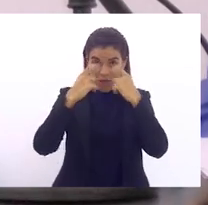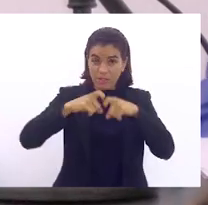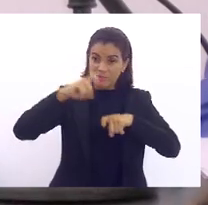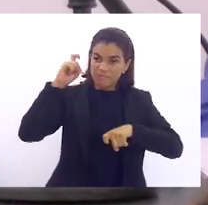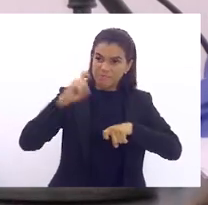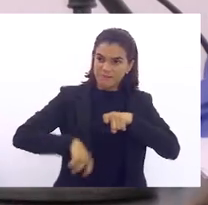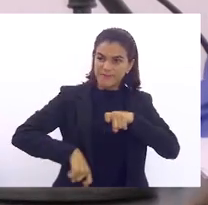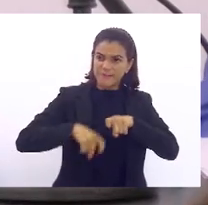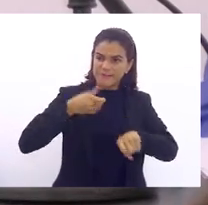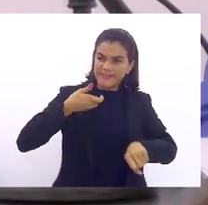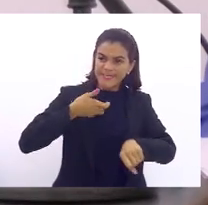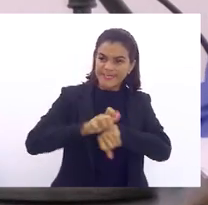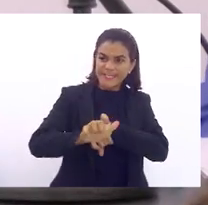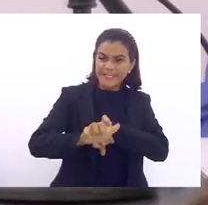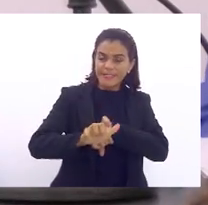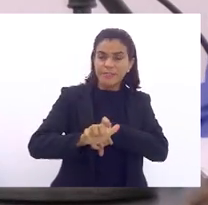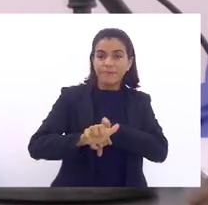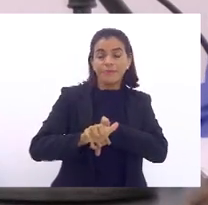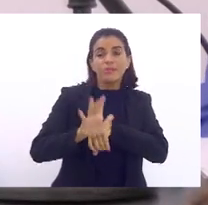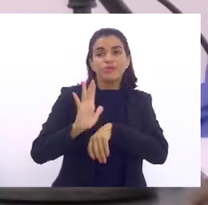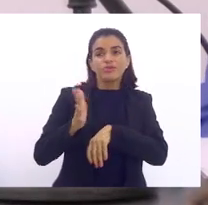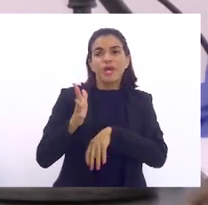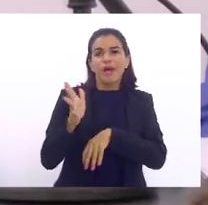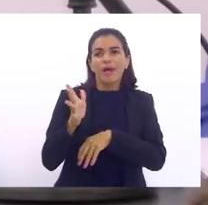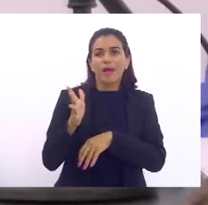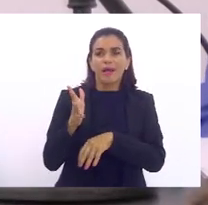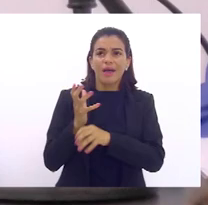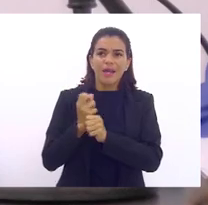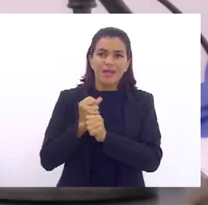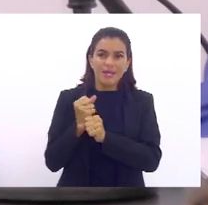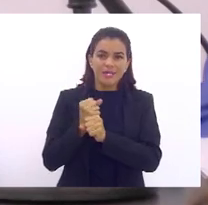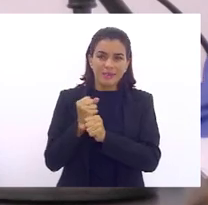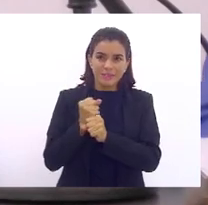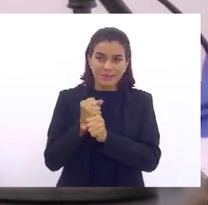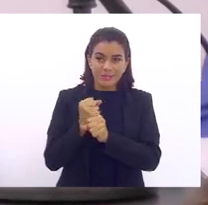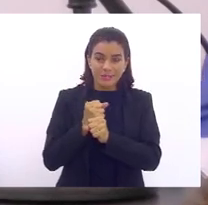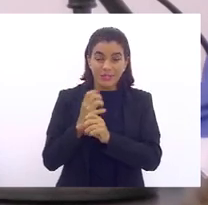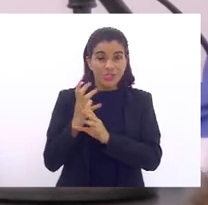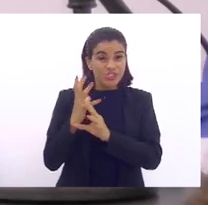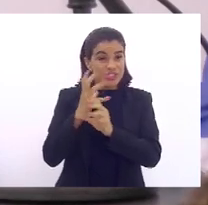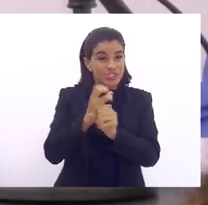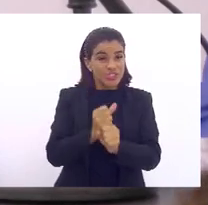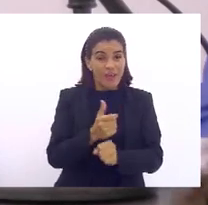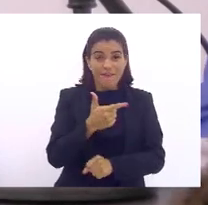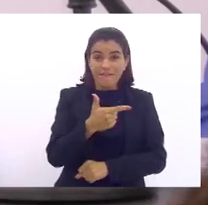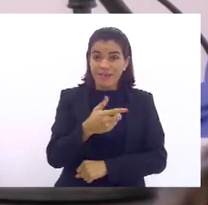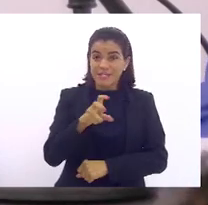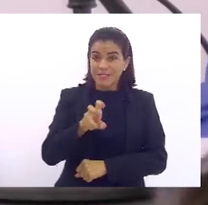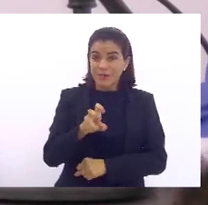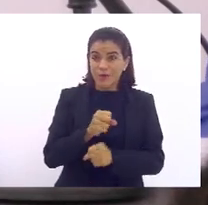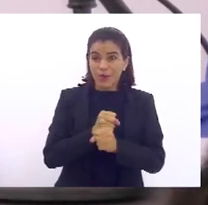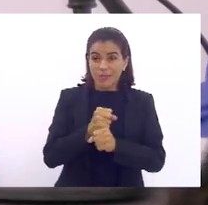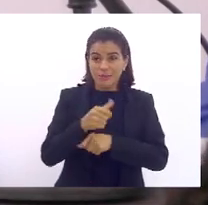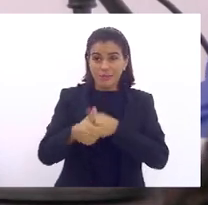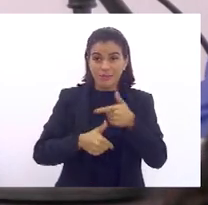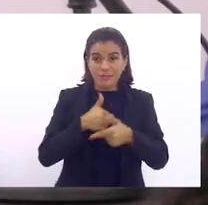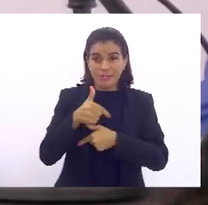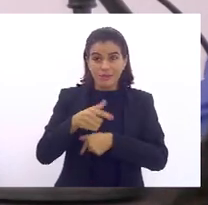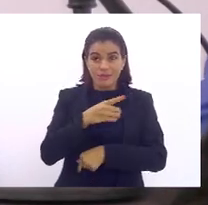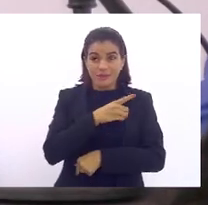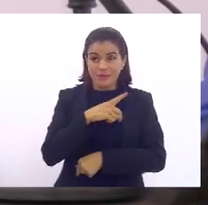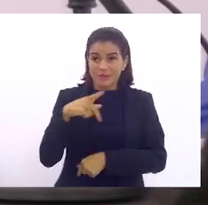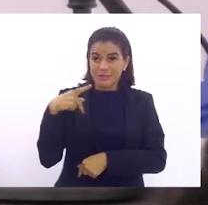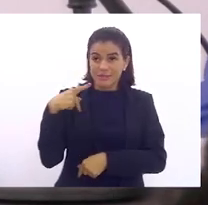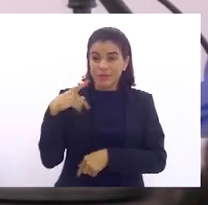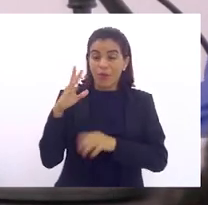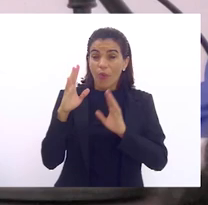e depois de muitos anos eu eu eu posso falar aqui que eu vou fazer 25 anos de defensoria né Quase a idade do nuden